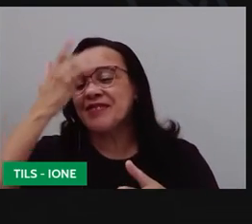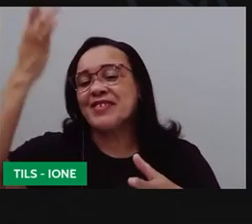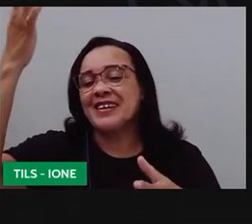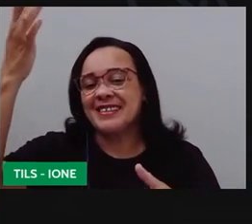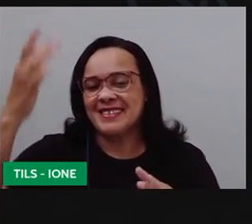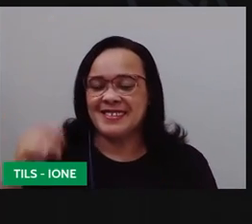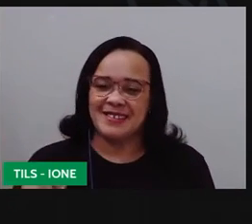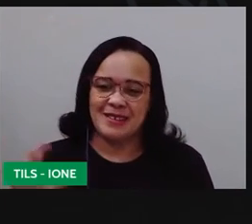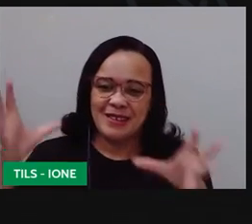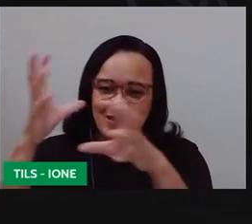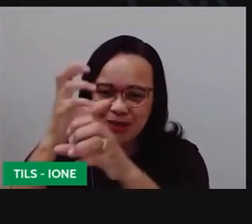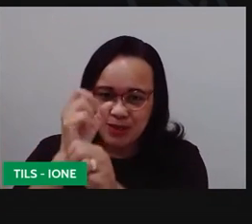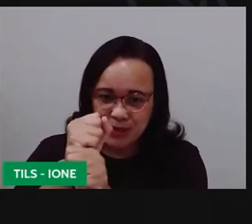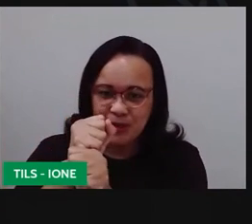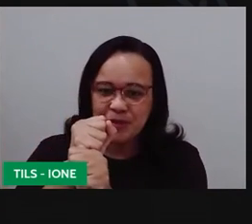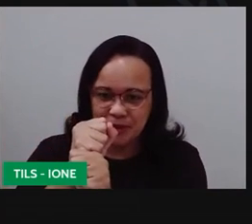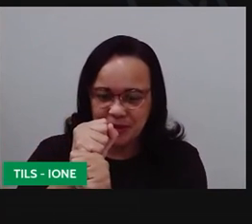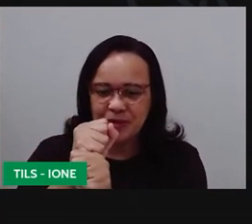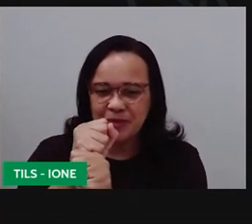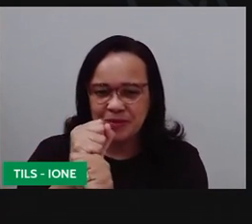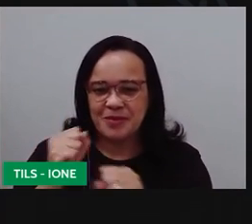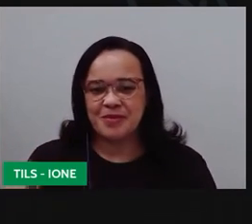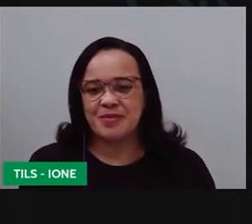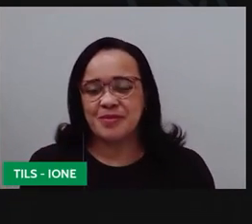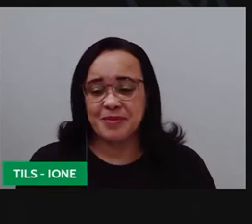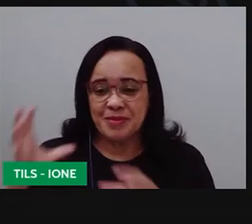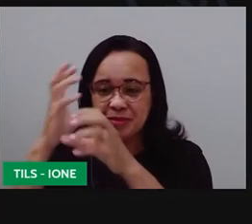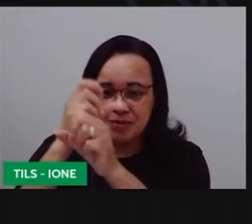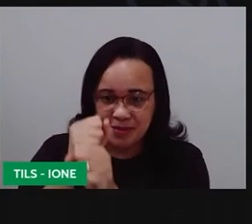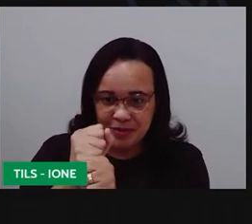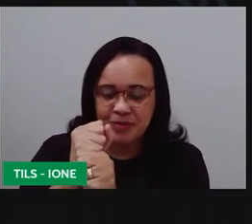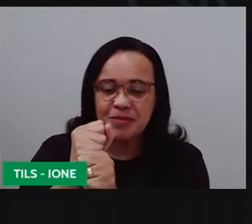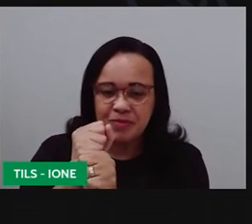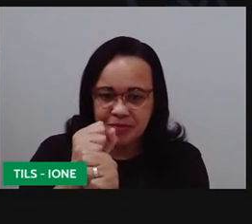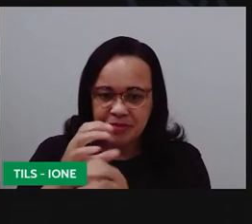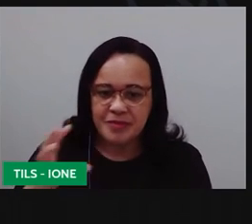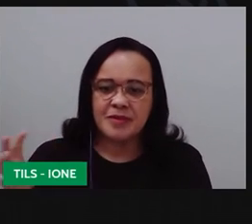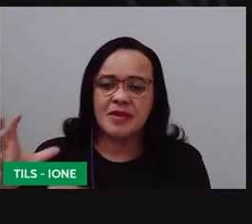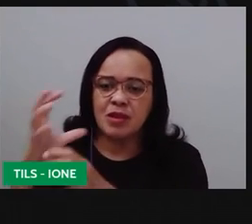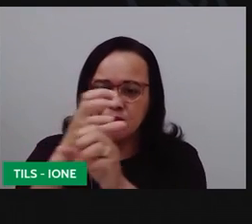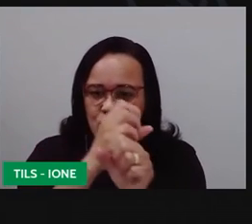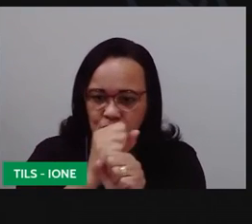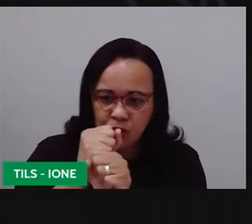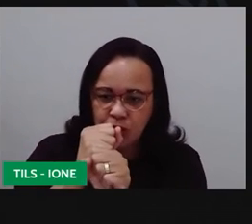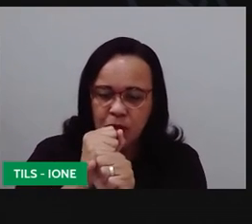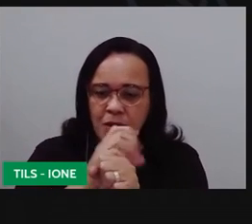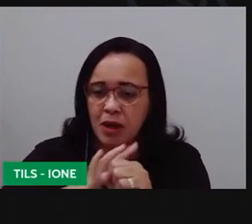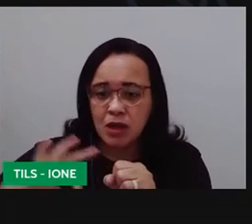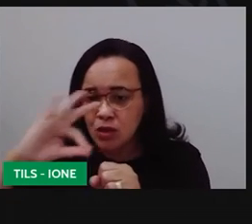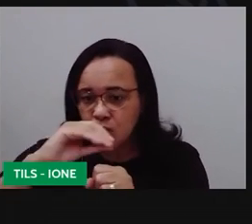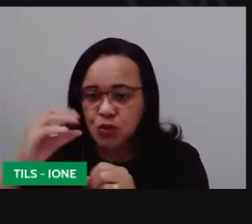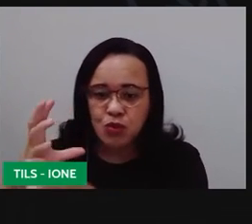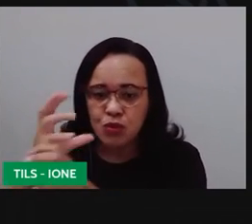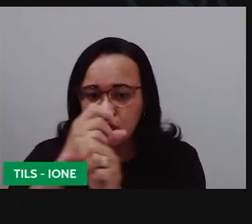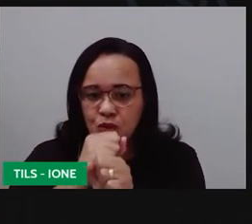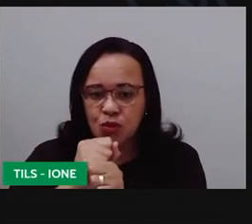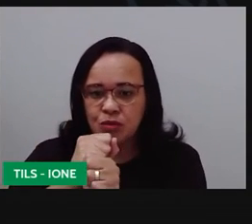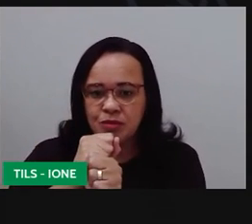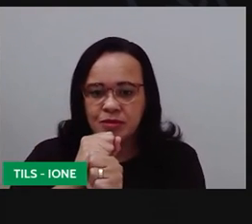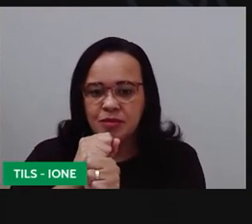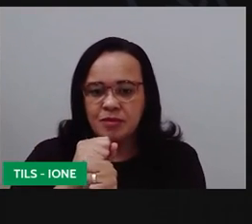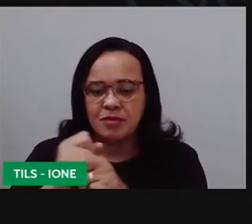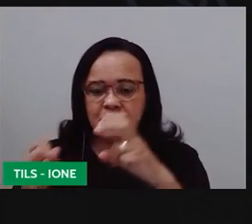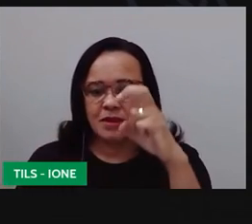somar esse resultado com esse resultado com esse resultado certo então eu tenho aqui